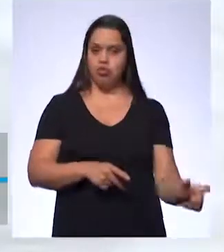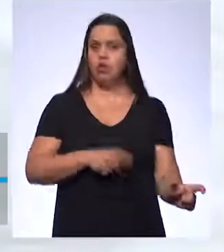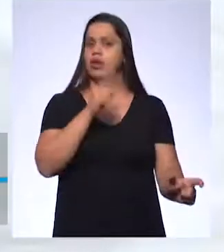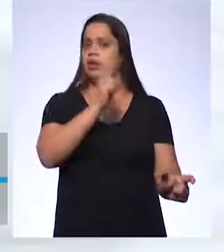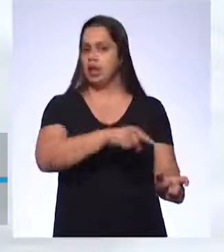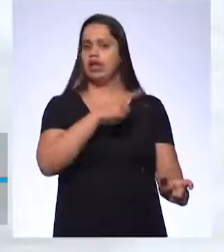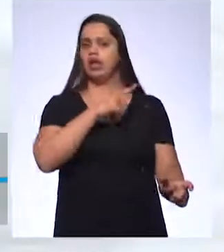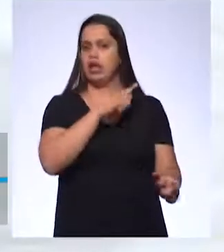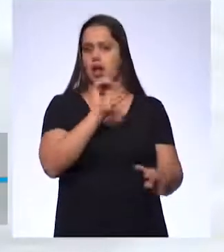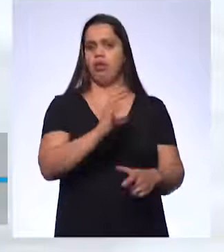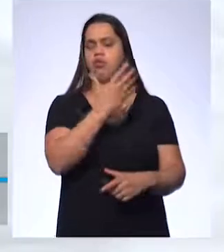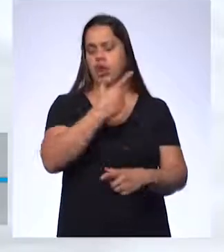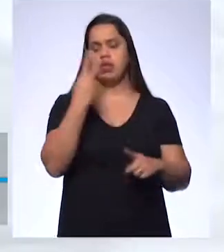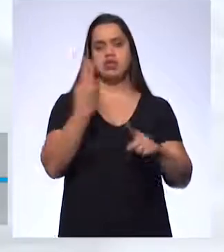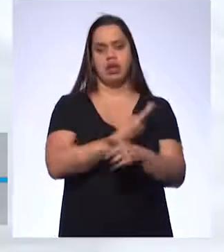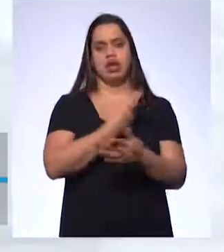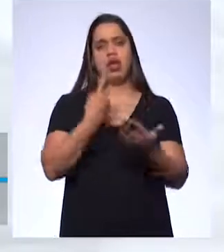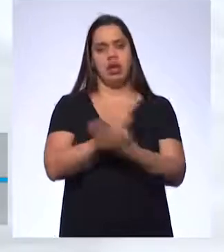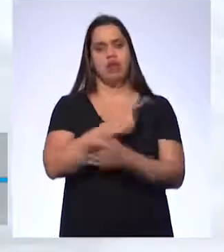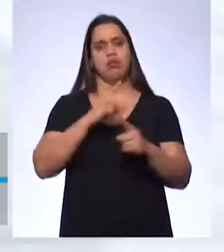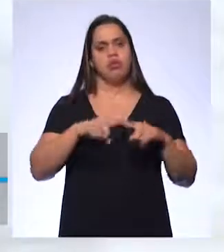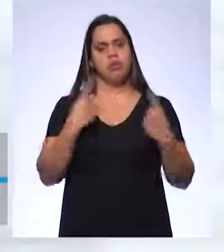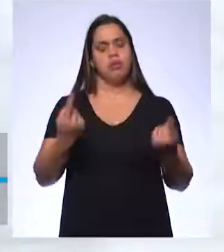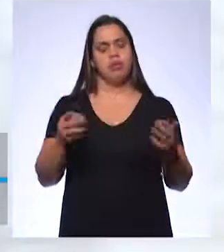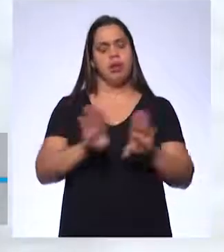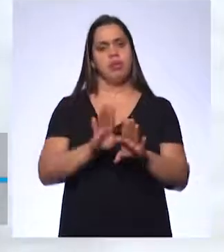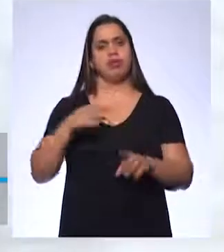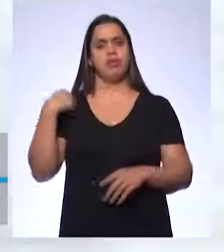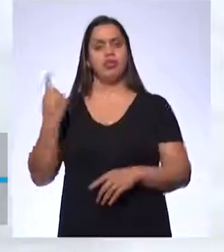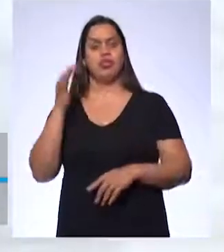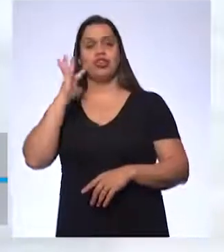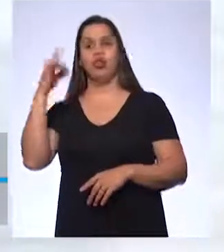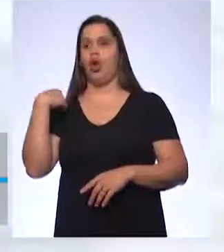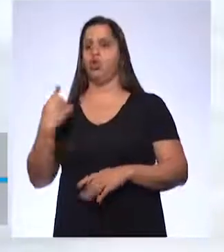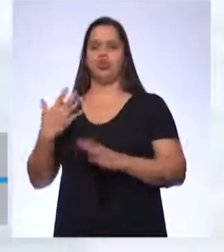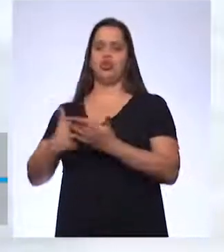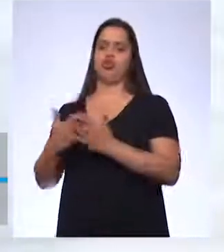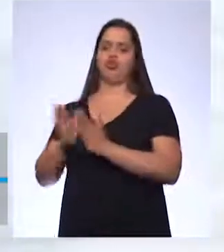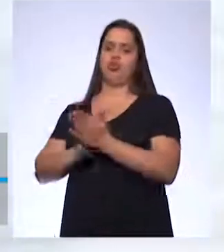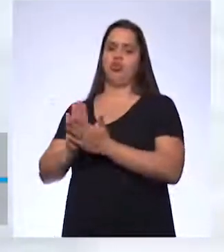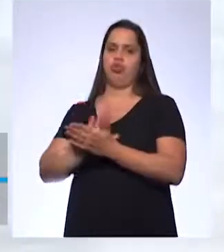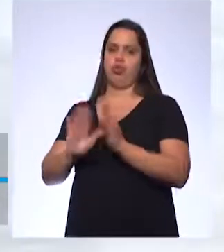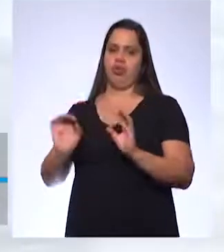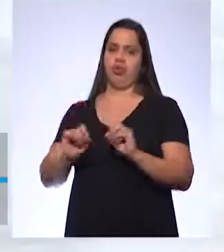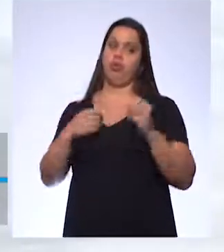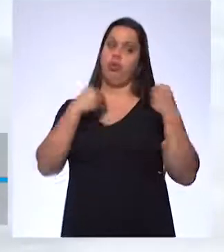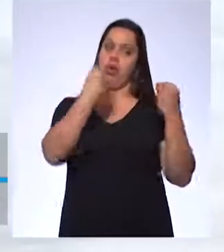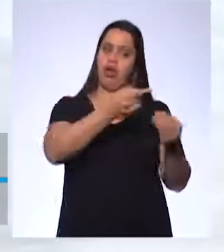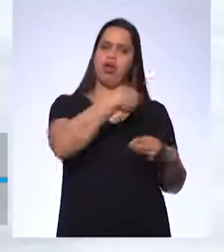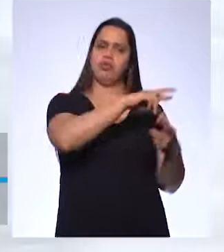erro. Imagina a gente que não estudou para isso, né? Então a gente tem que deixar na mão de quem entende. Tá ok?